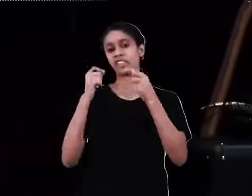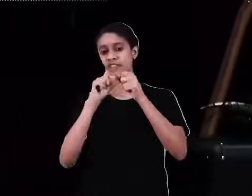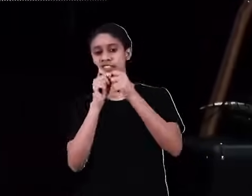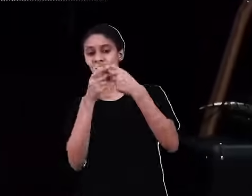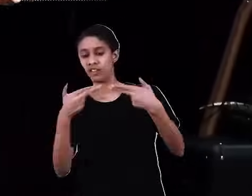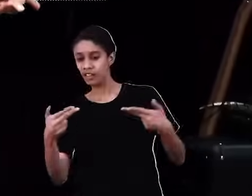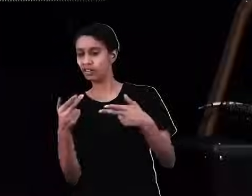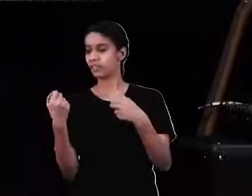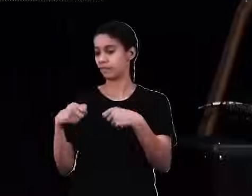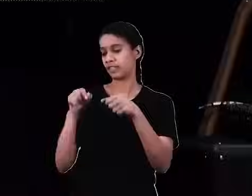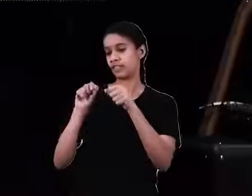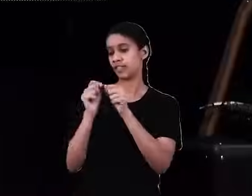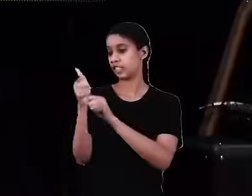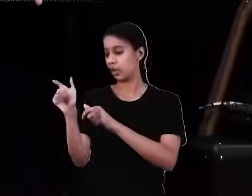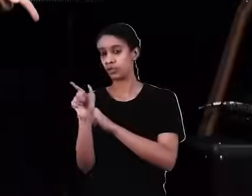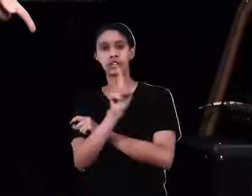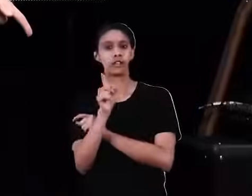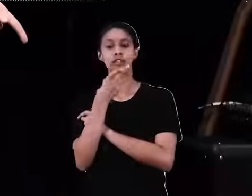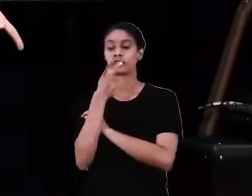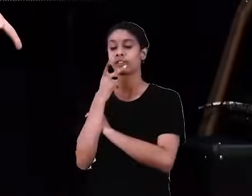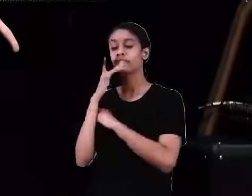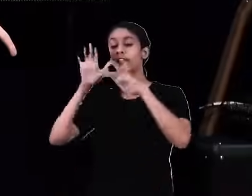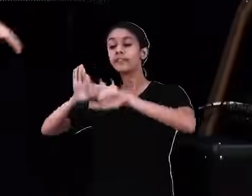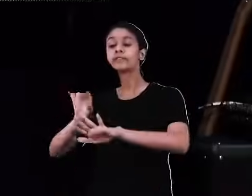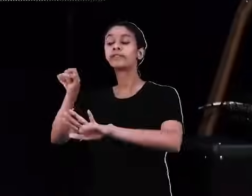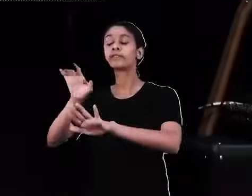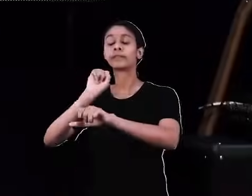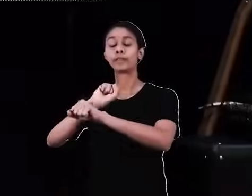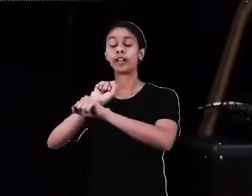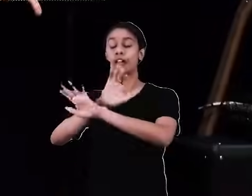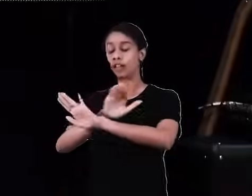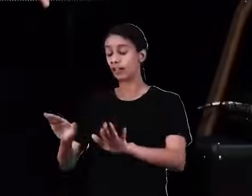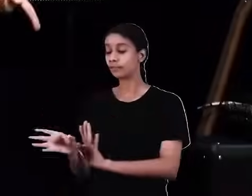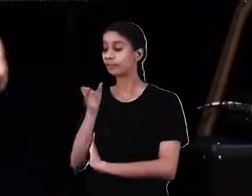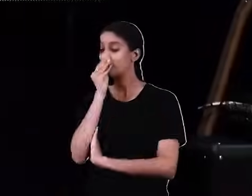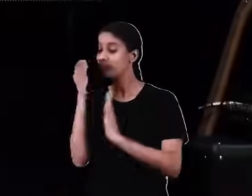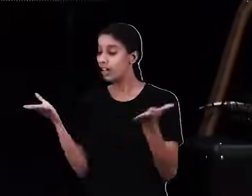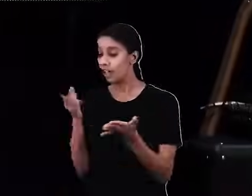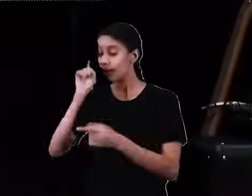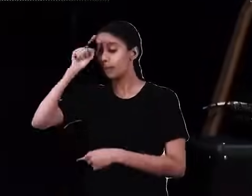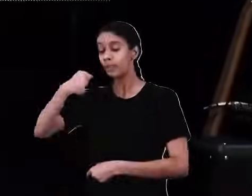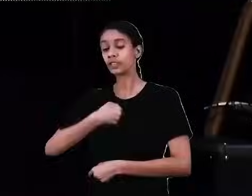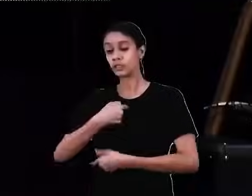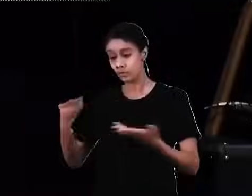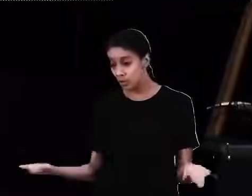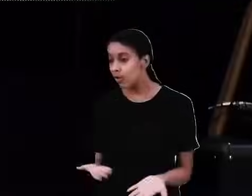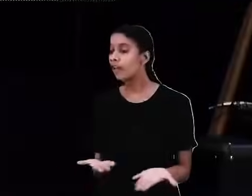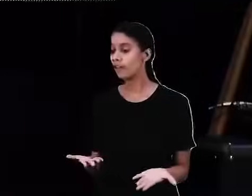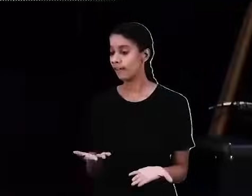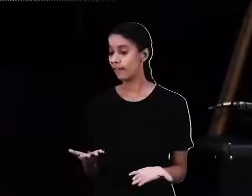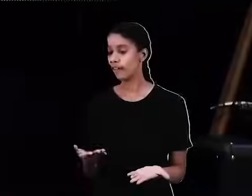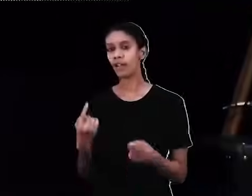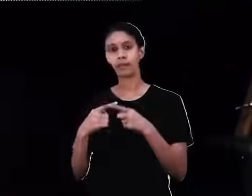aquela. Você fica aí, vai ficar no canil hoje. Vai ficar caladinho, que aqui quem manda sou eu. Porque às vezes a gente vai